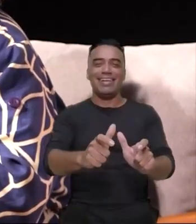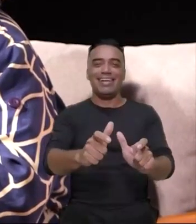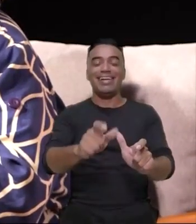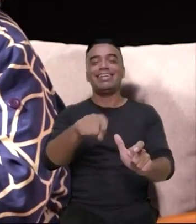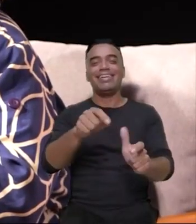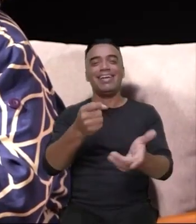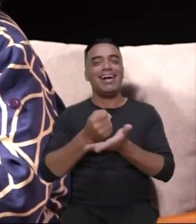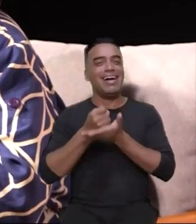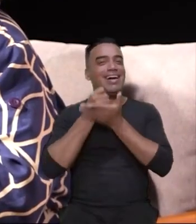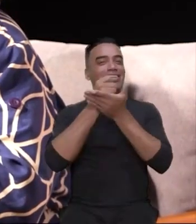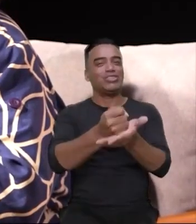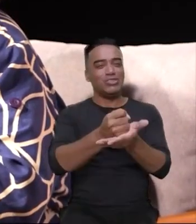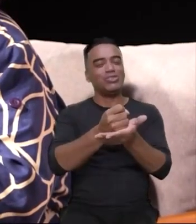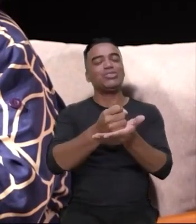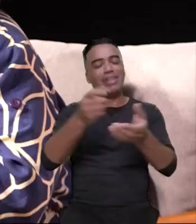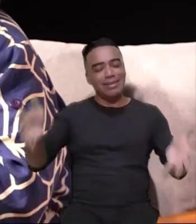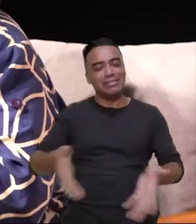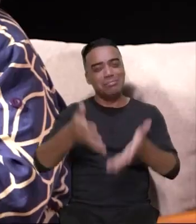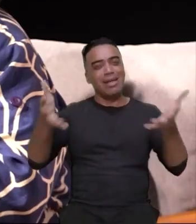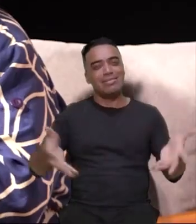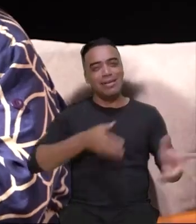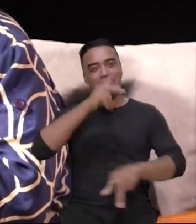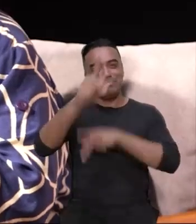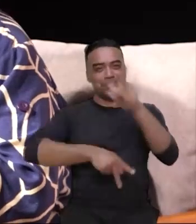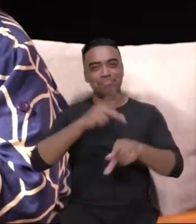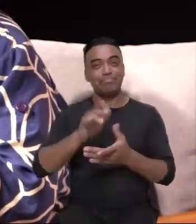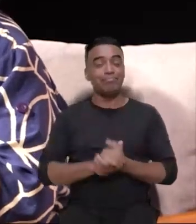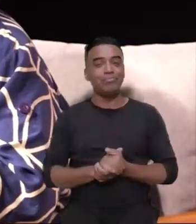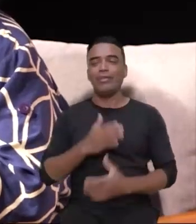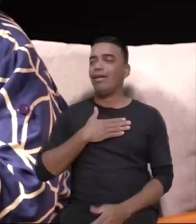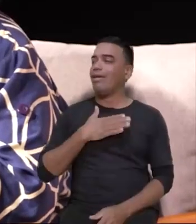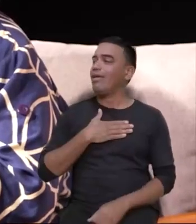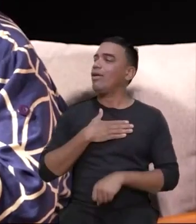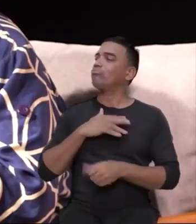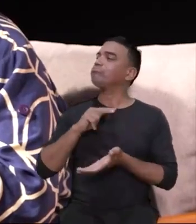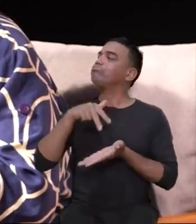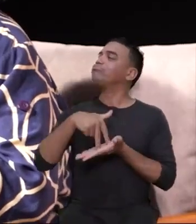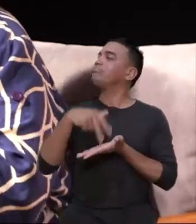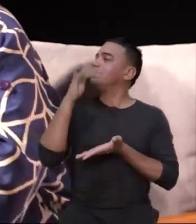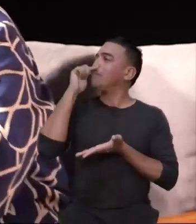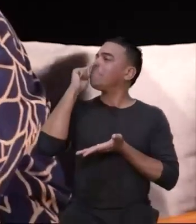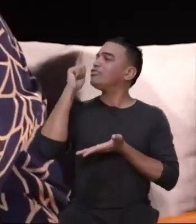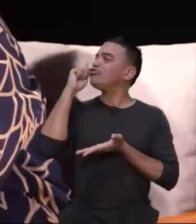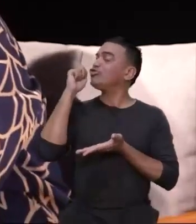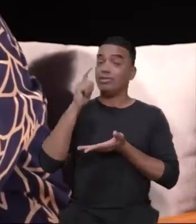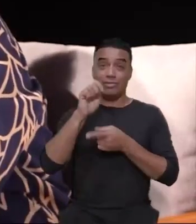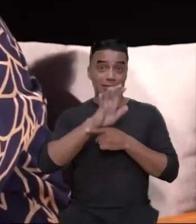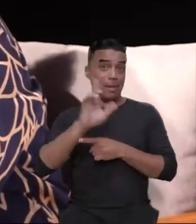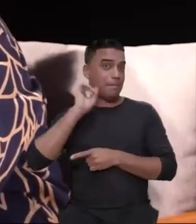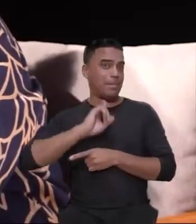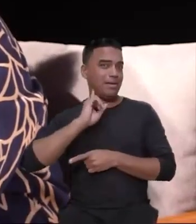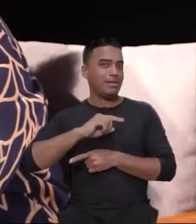que serve, que é a inspiração. E aí eu estou numa mitideza, gente. Mineiro conhece